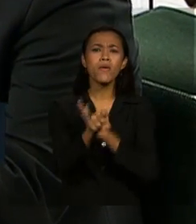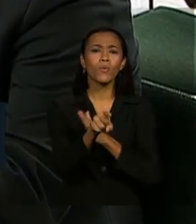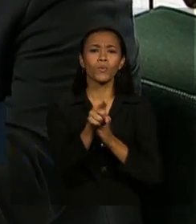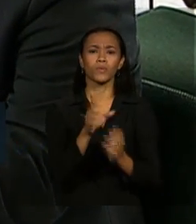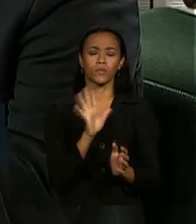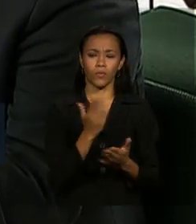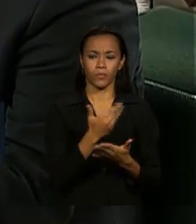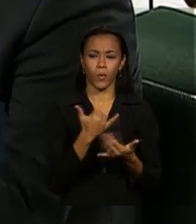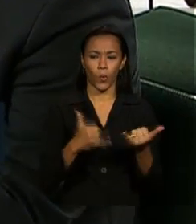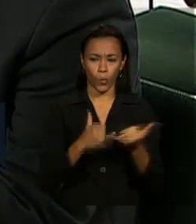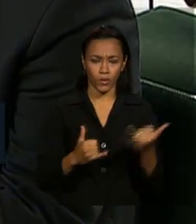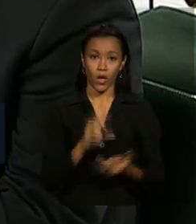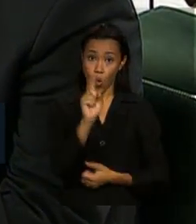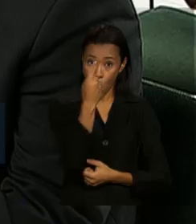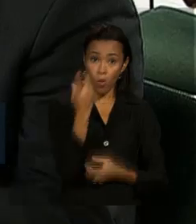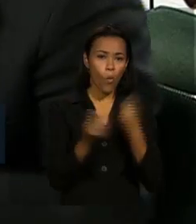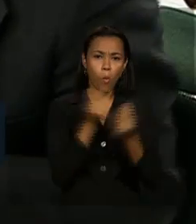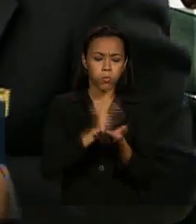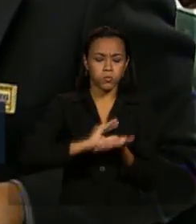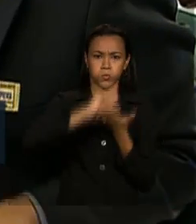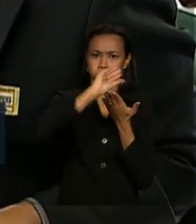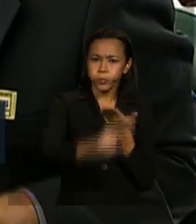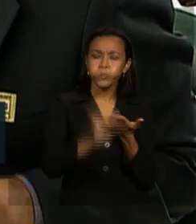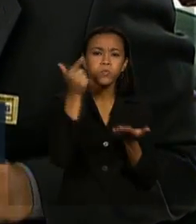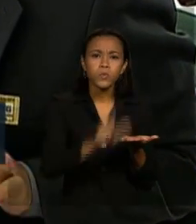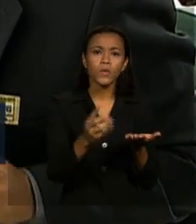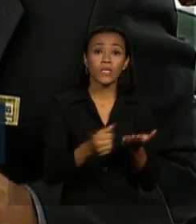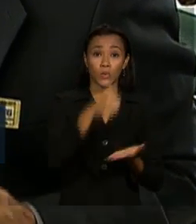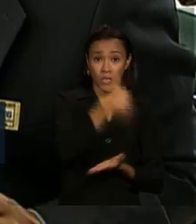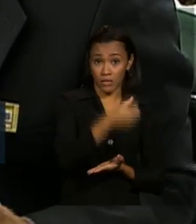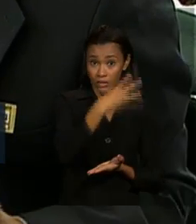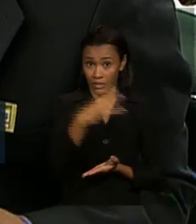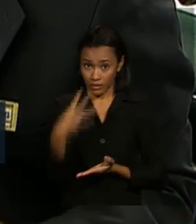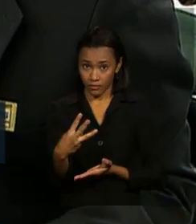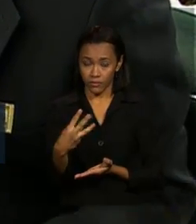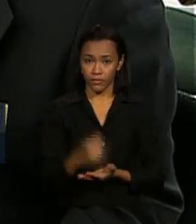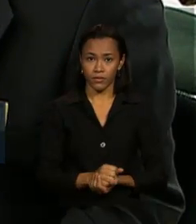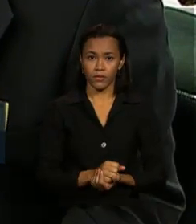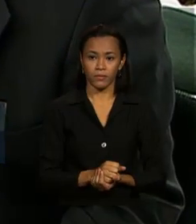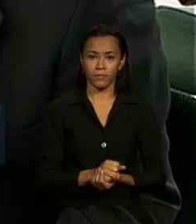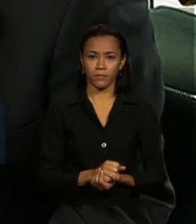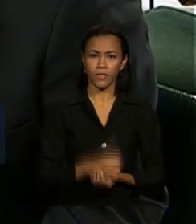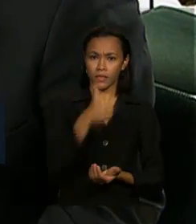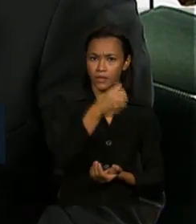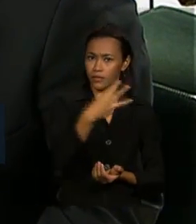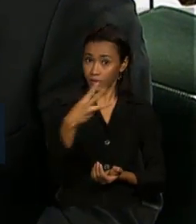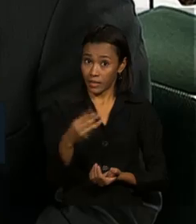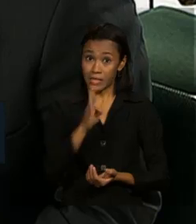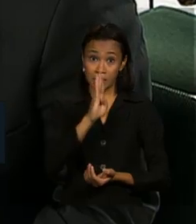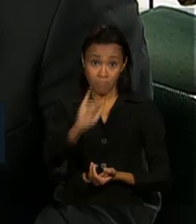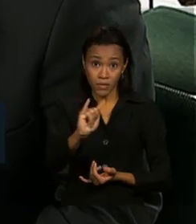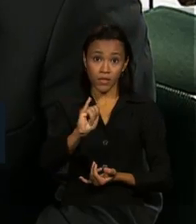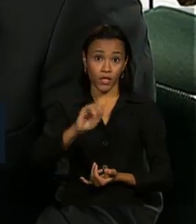perguntas aqui uma sobre investimento né dos 133 tá melhor assim 133